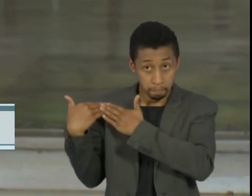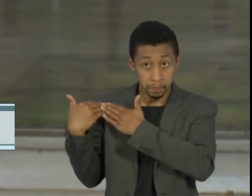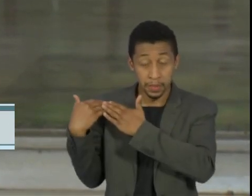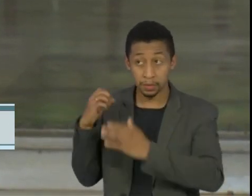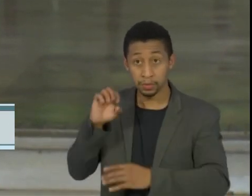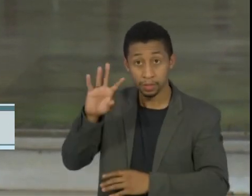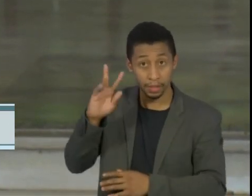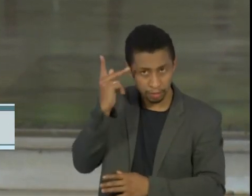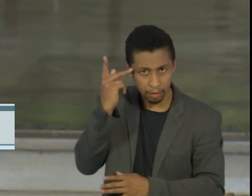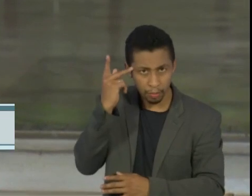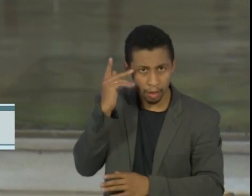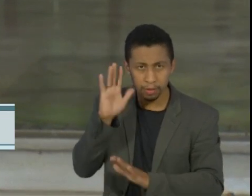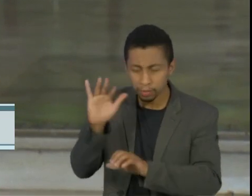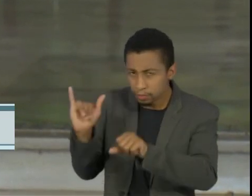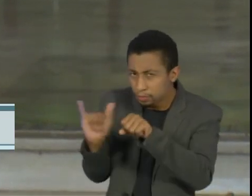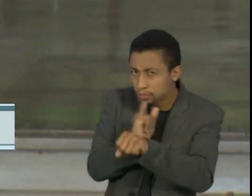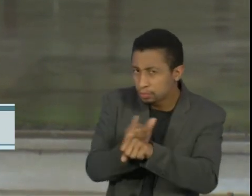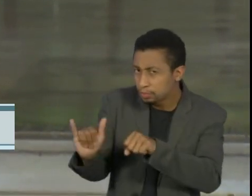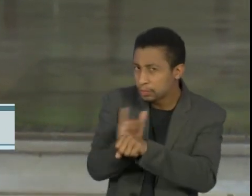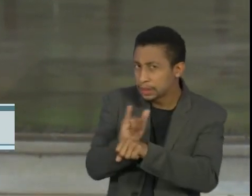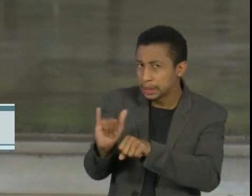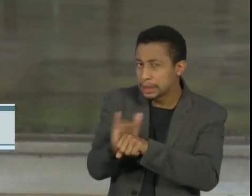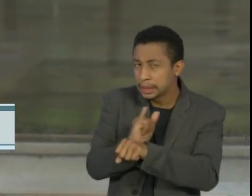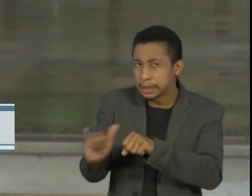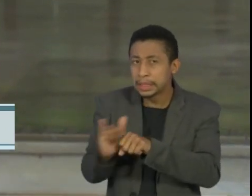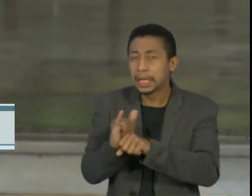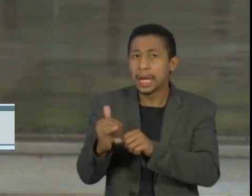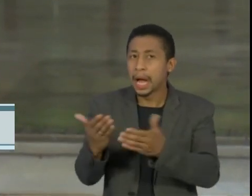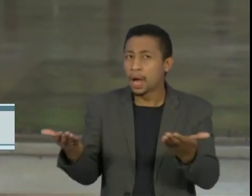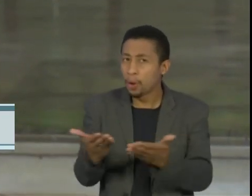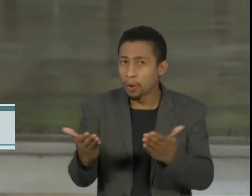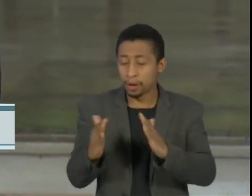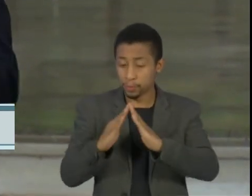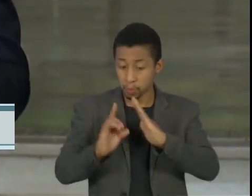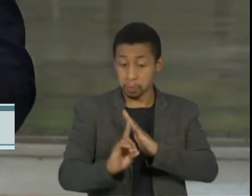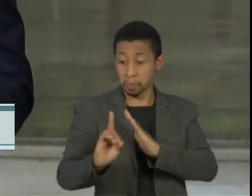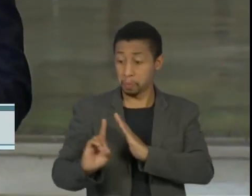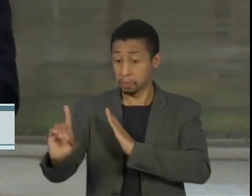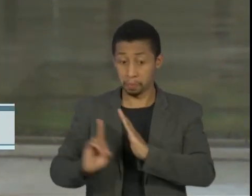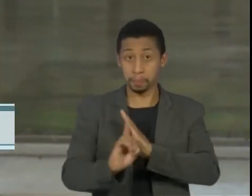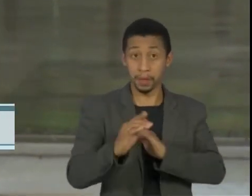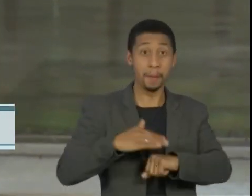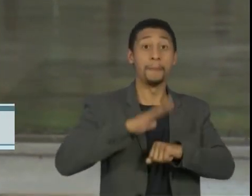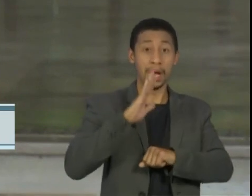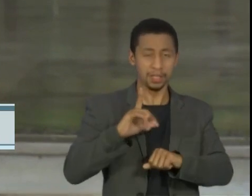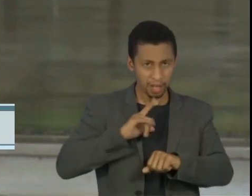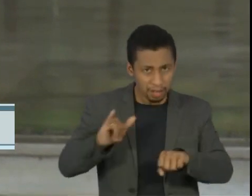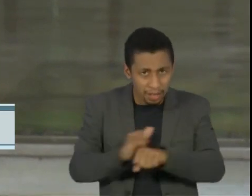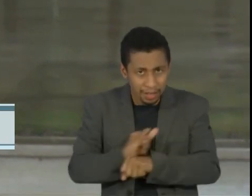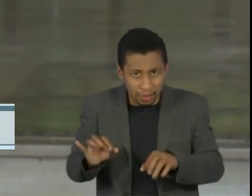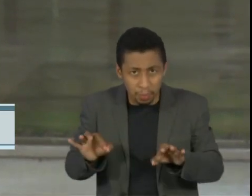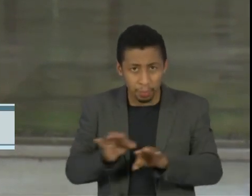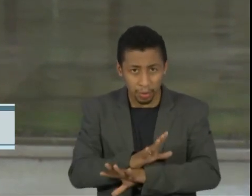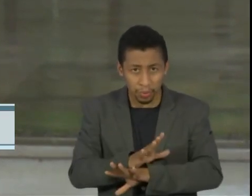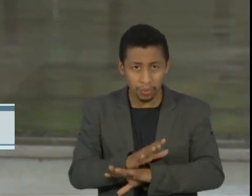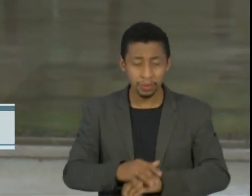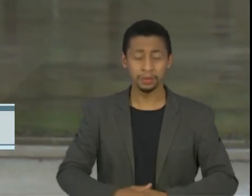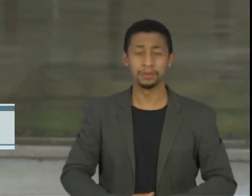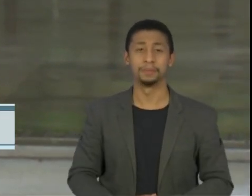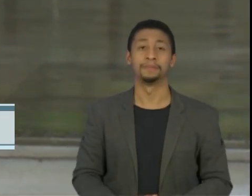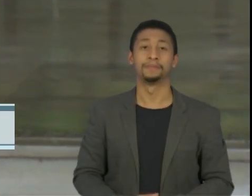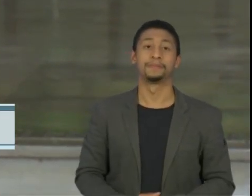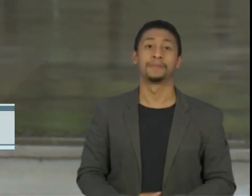segunda onda da Covid, com as pessoas saindo mais de casa agora. Obrigado. Obrigado, Will. Vamos então à primeira, que é sobre